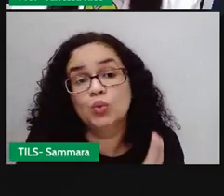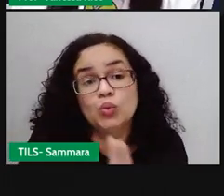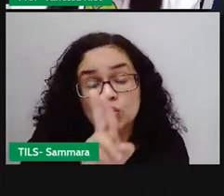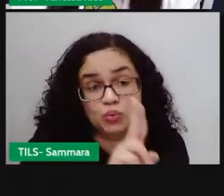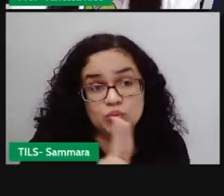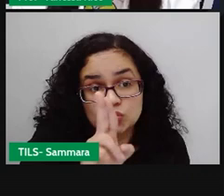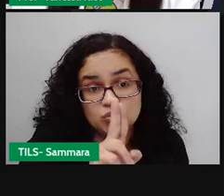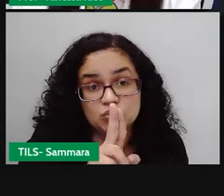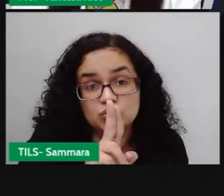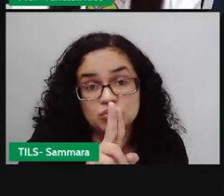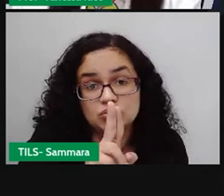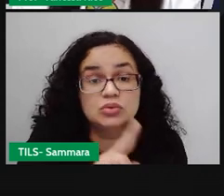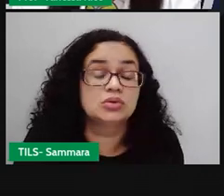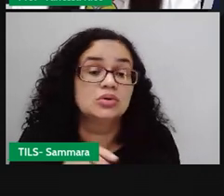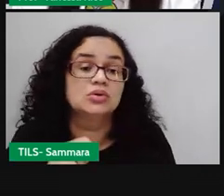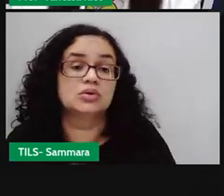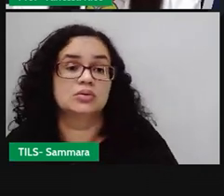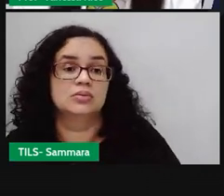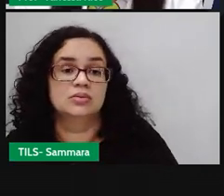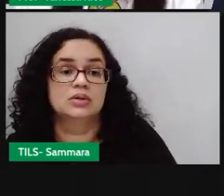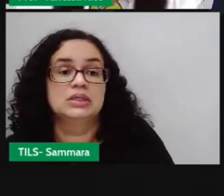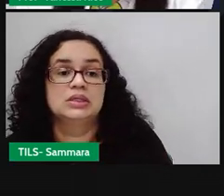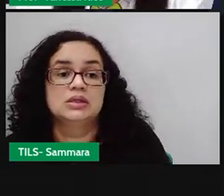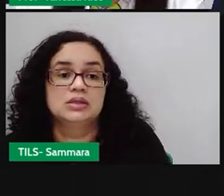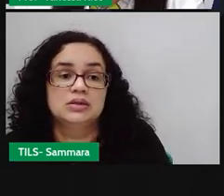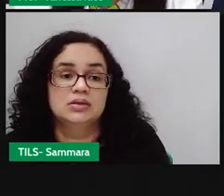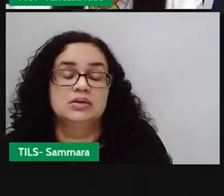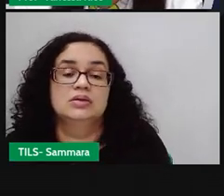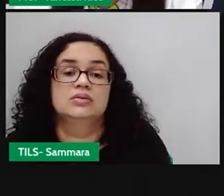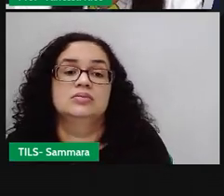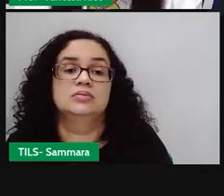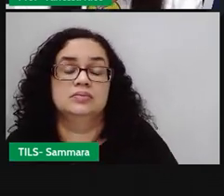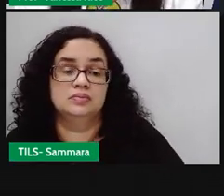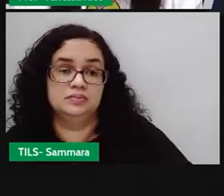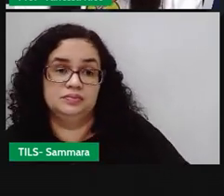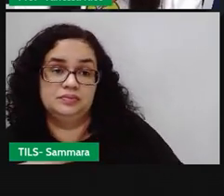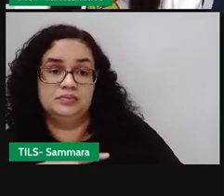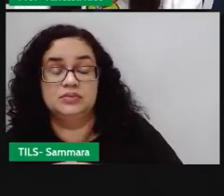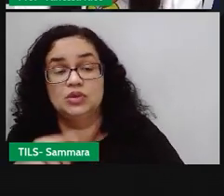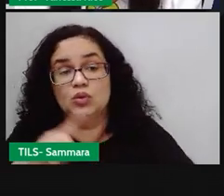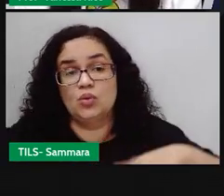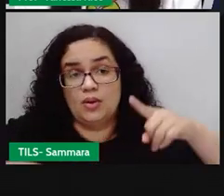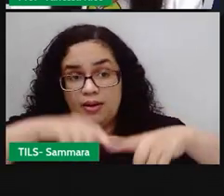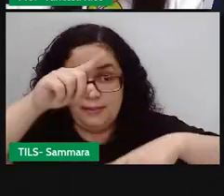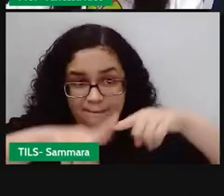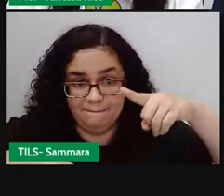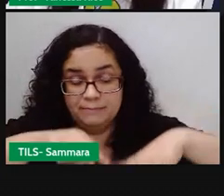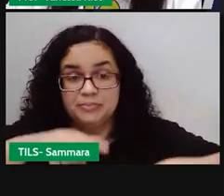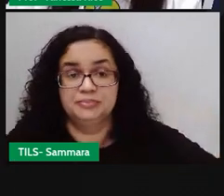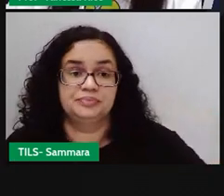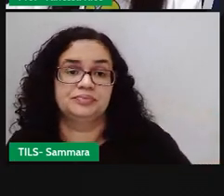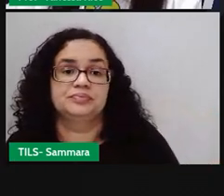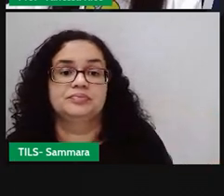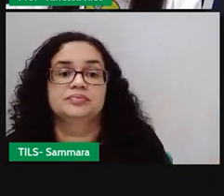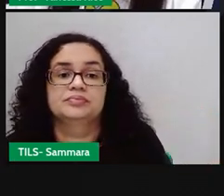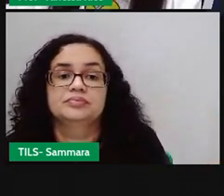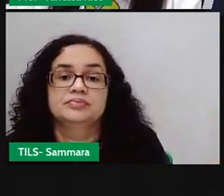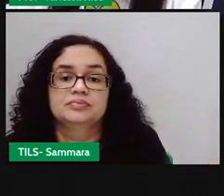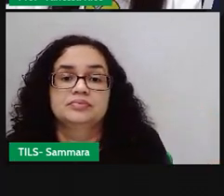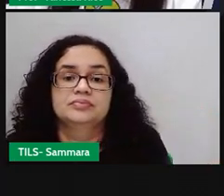para fabricar, é utilizado para produzir determinado objeto.